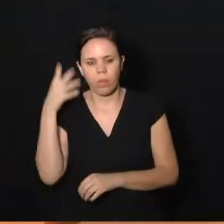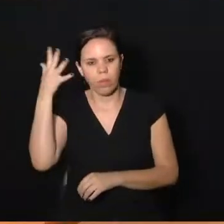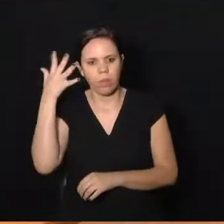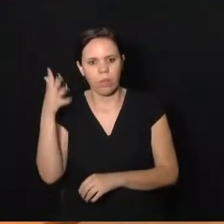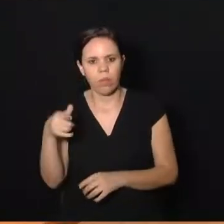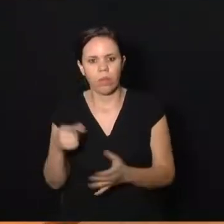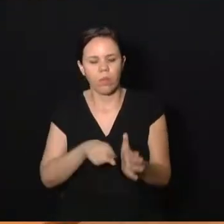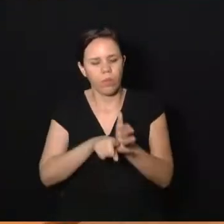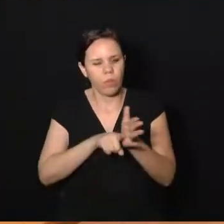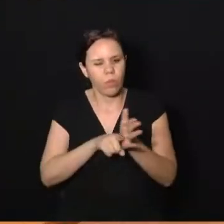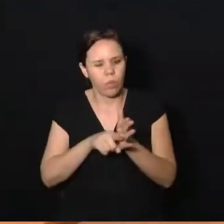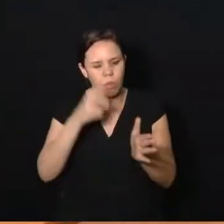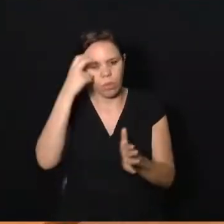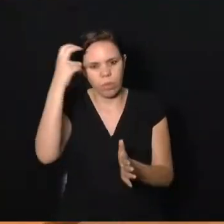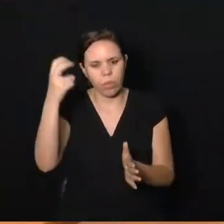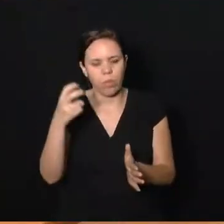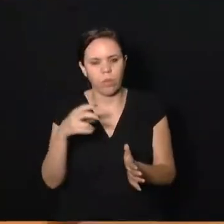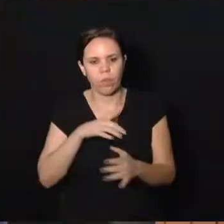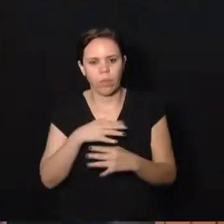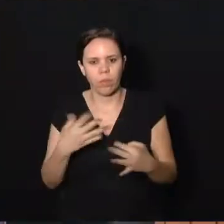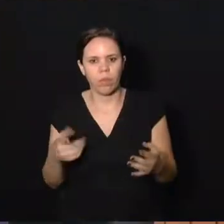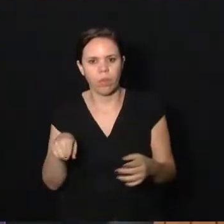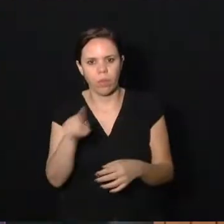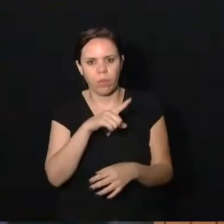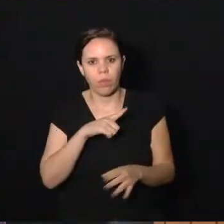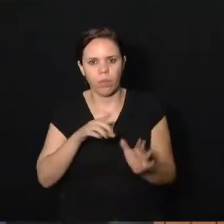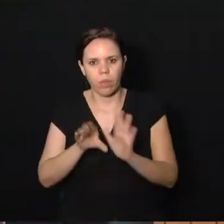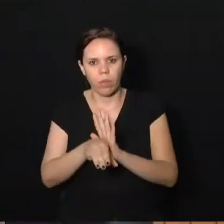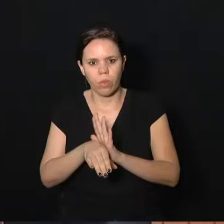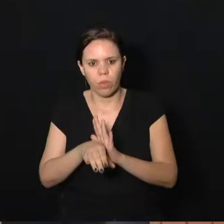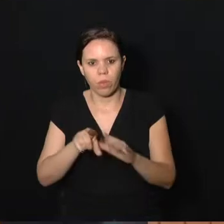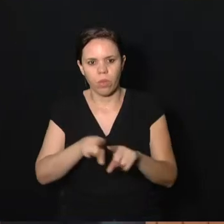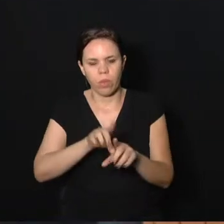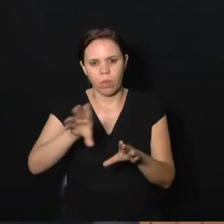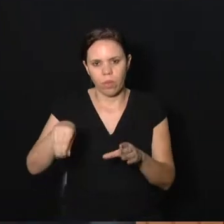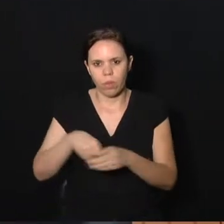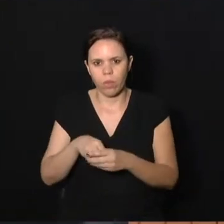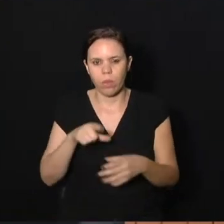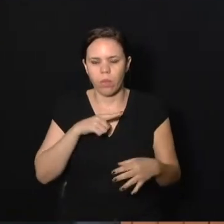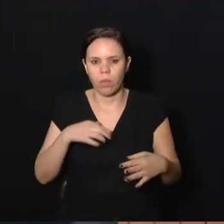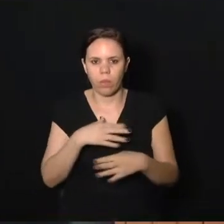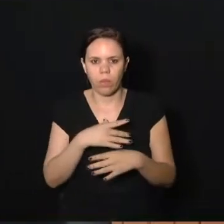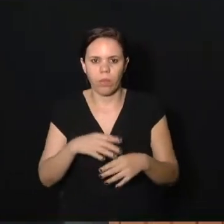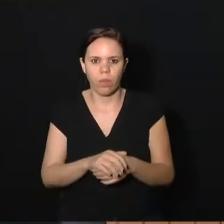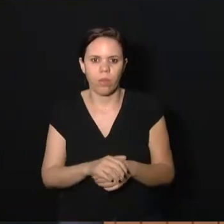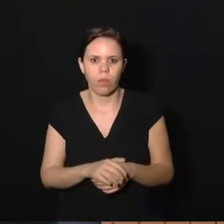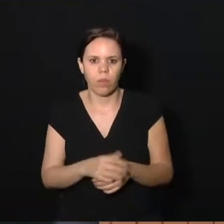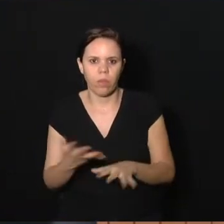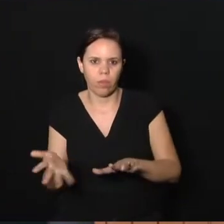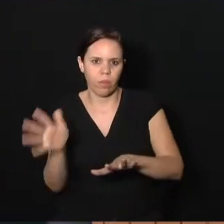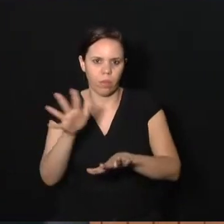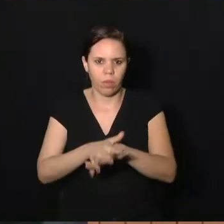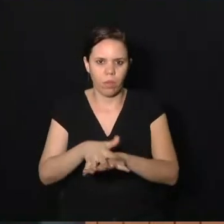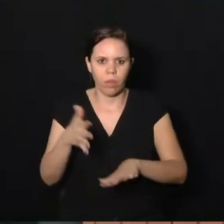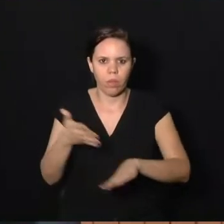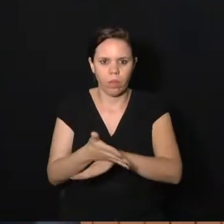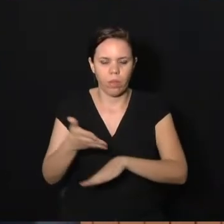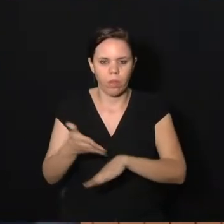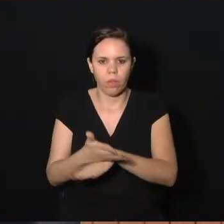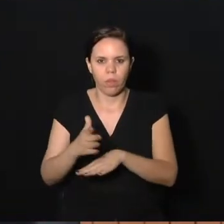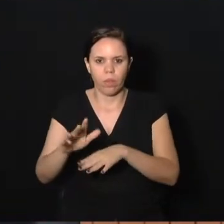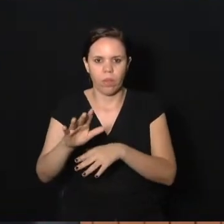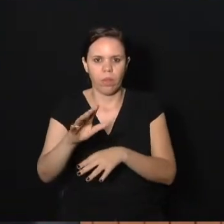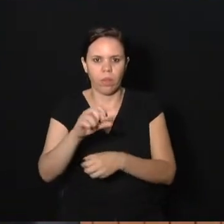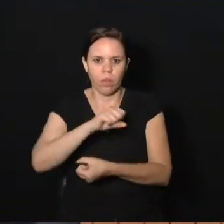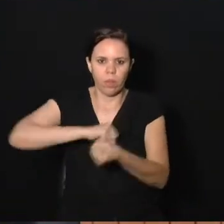cidades inteligentes, se vocês têm algum... O conceito também inclui cidades inclusivas, participativas e